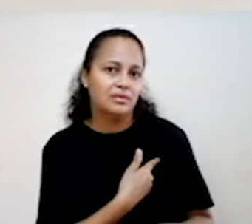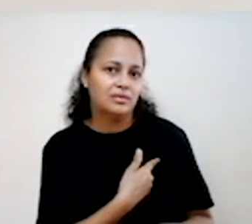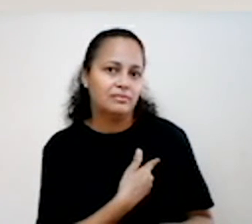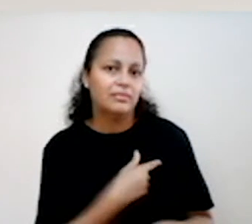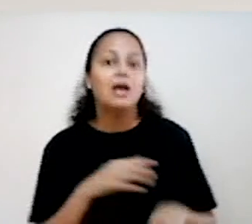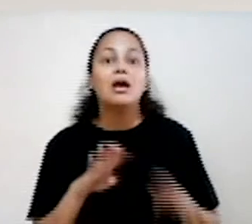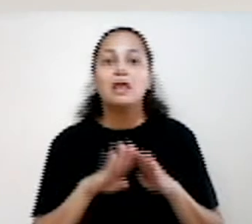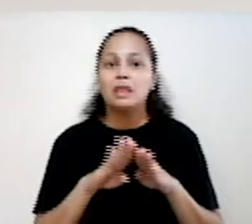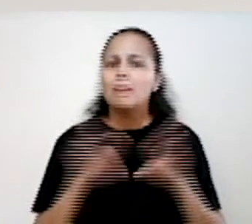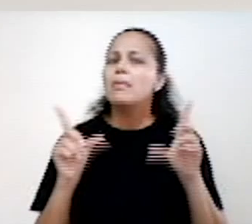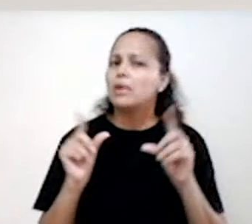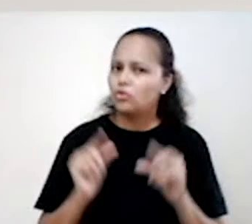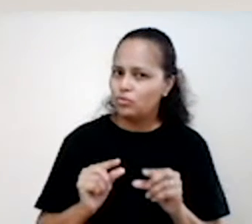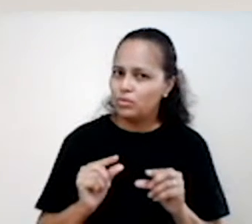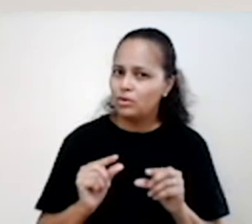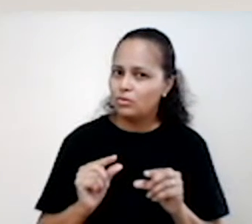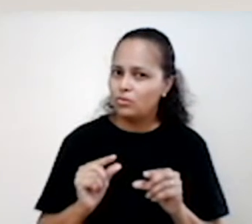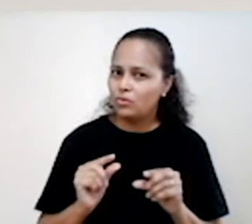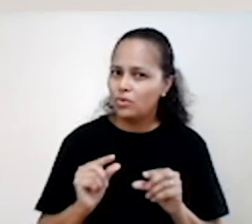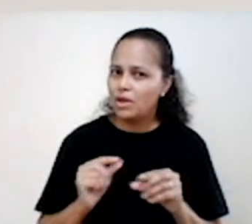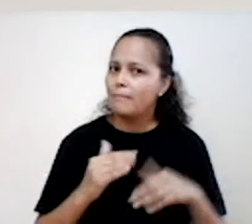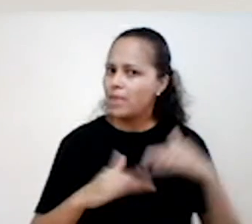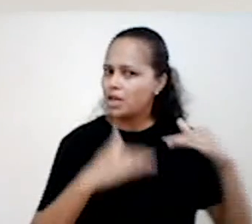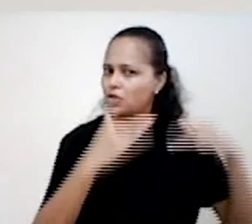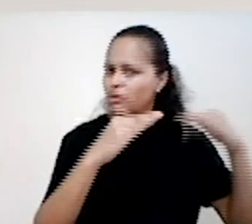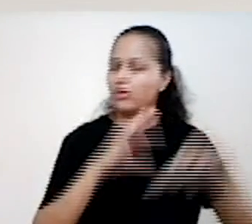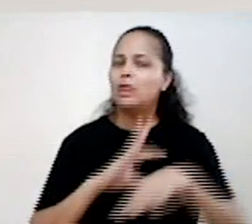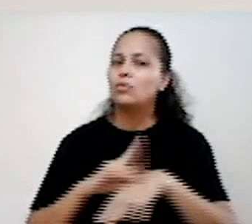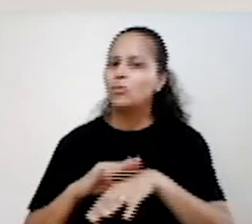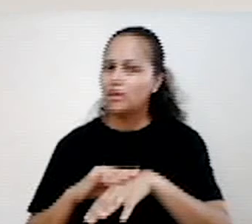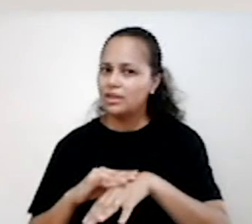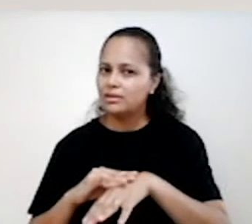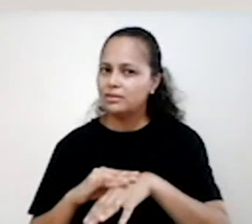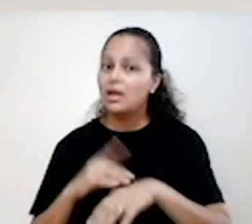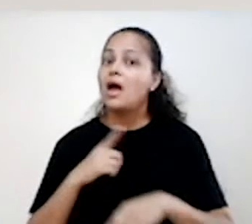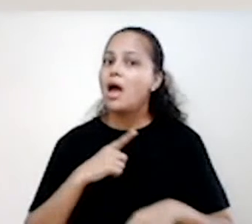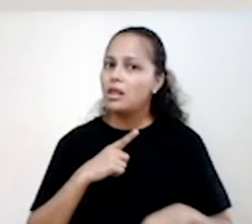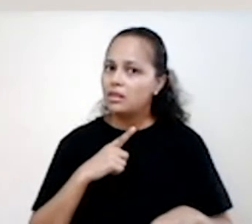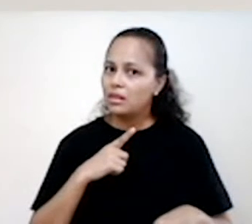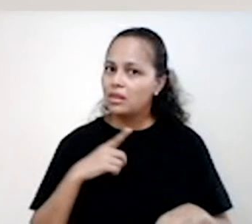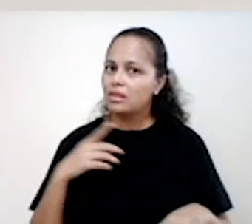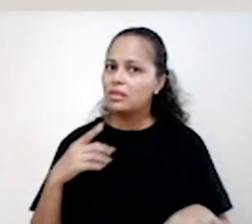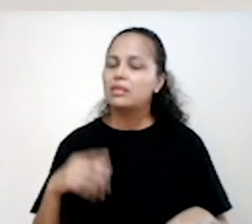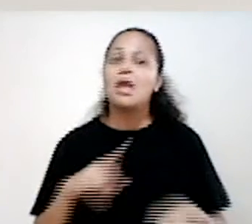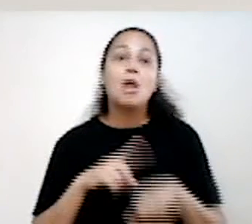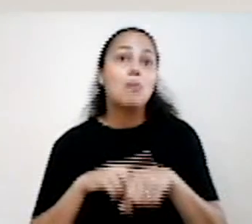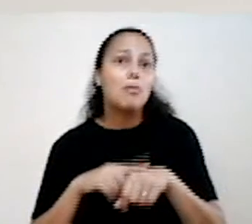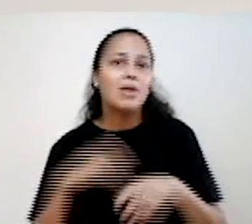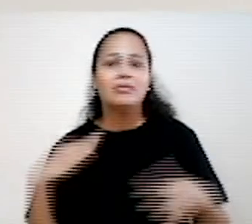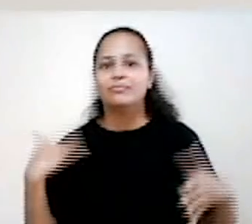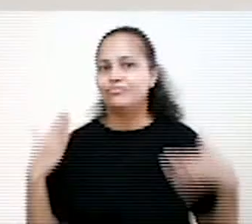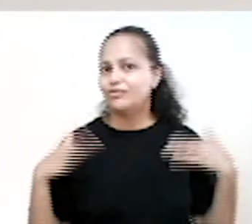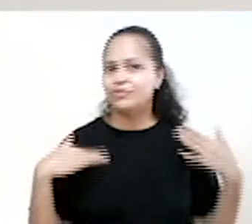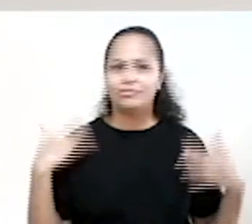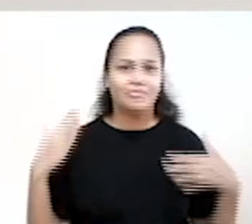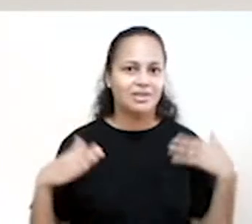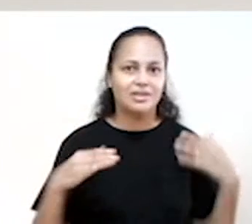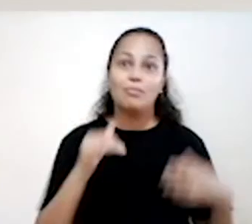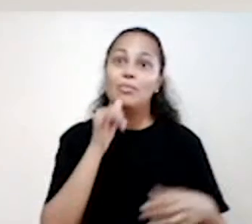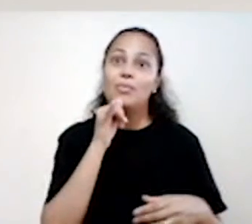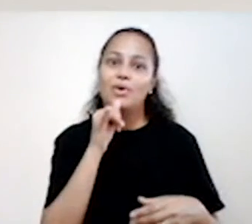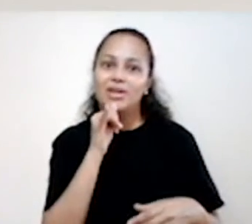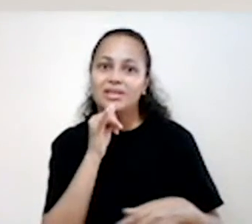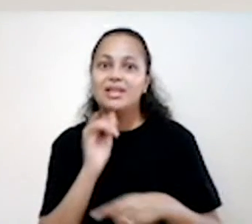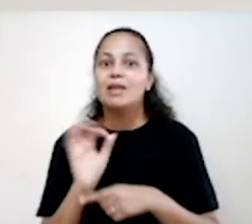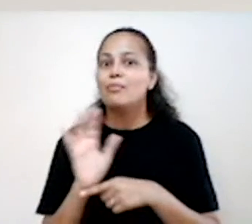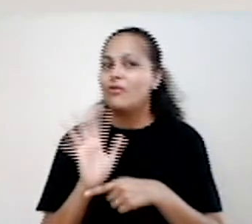Outra questão que pode diminuir as chances de desenvolver a síndrome de burnout é ter momentos de lazer. Então, assistir vídeos no